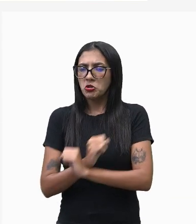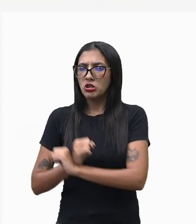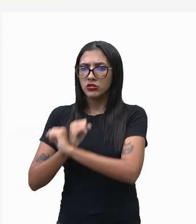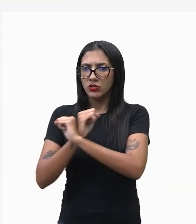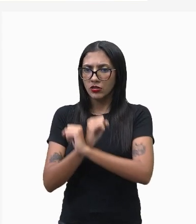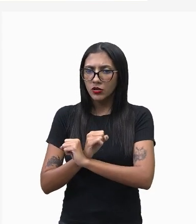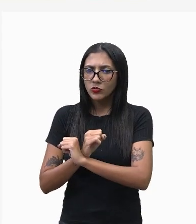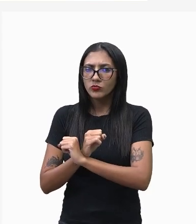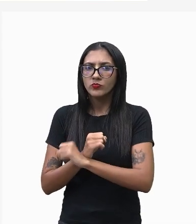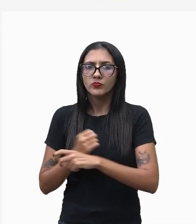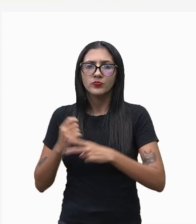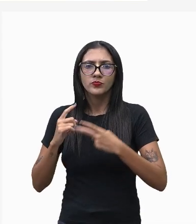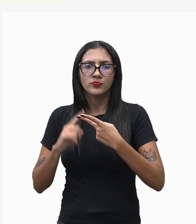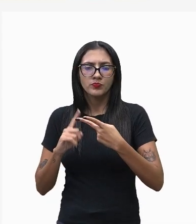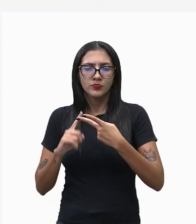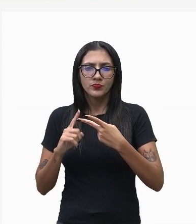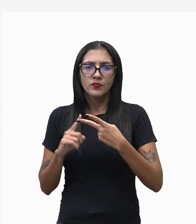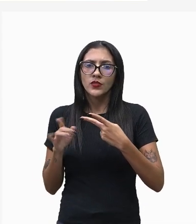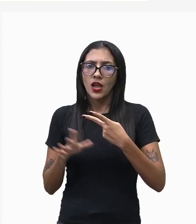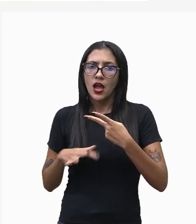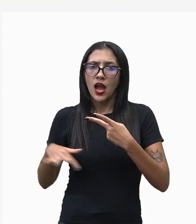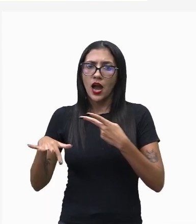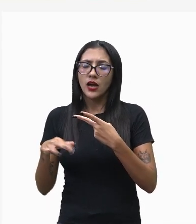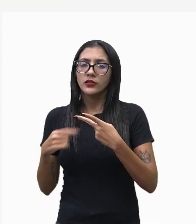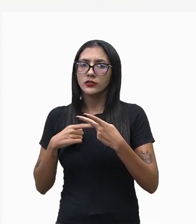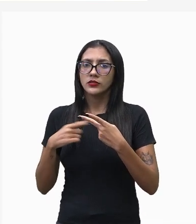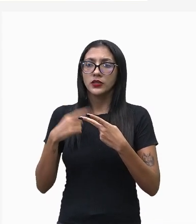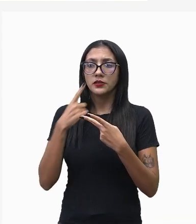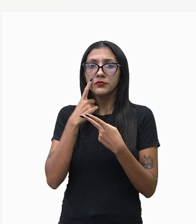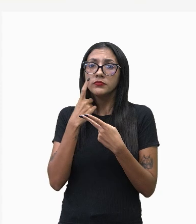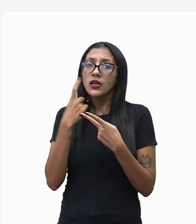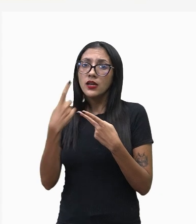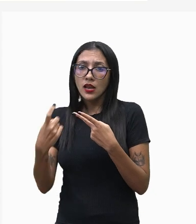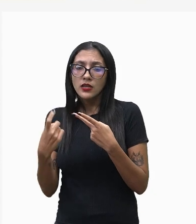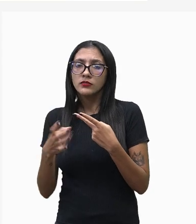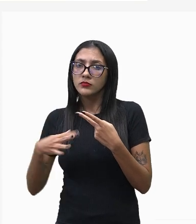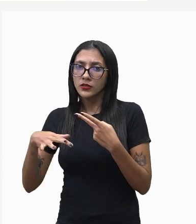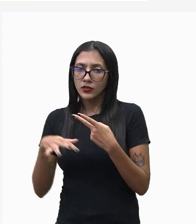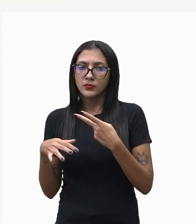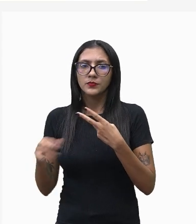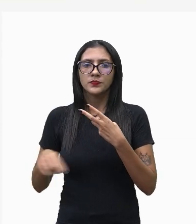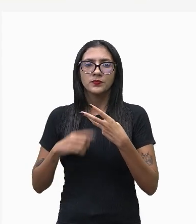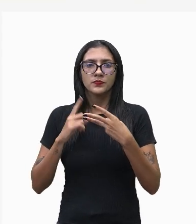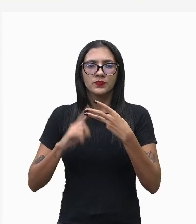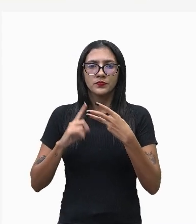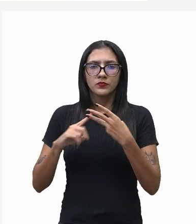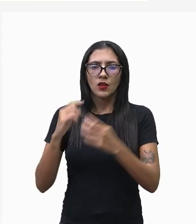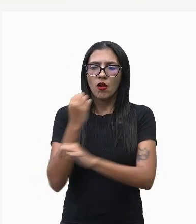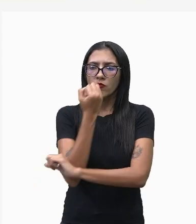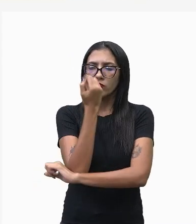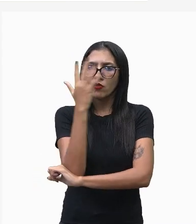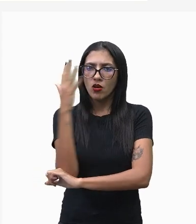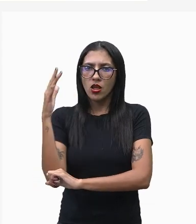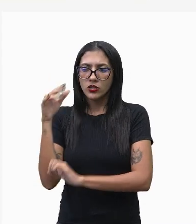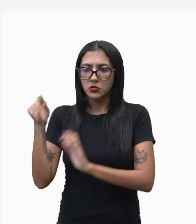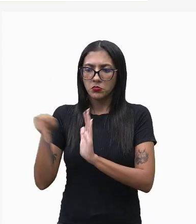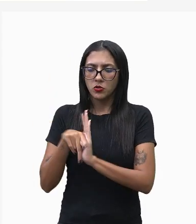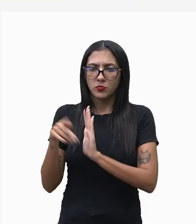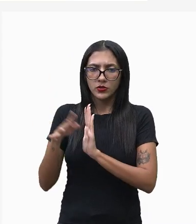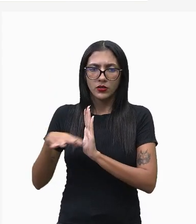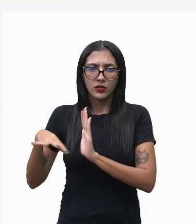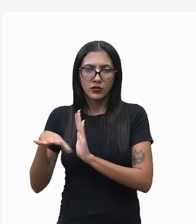ambiental, as áreas de relevante interesse ecológico, florestas